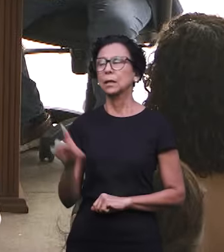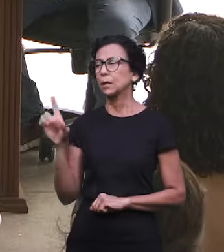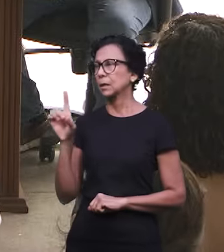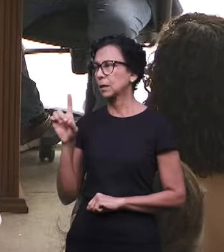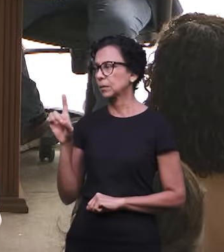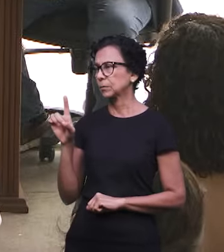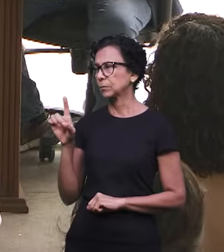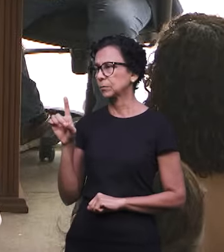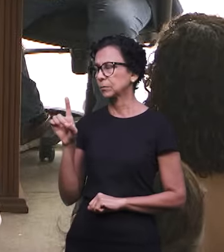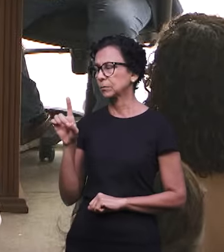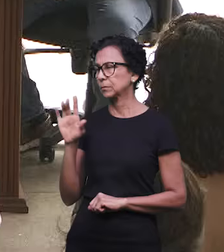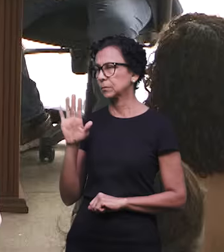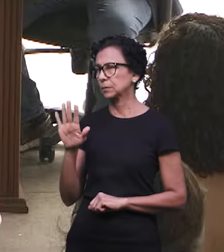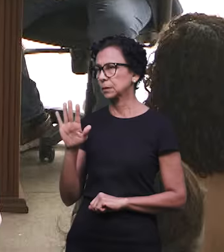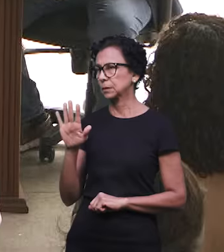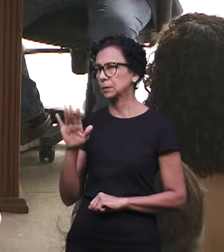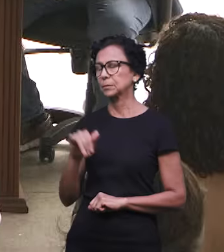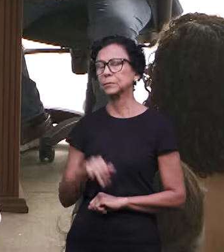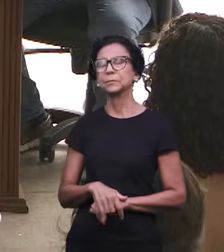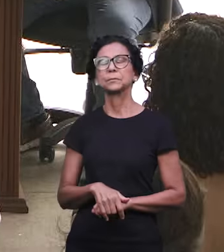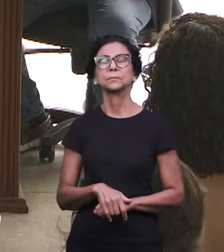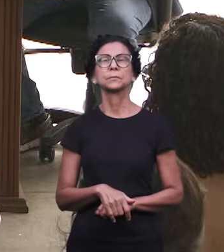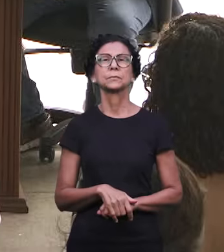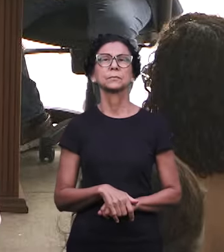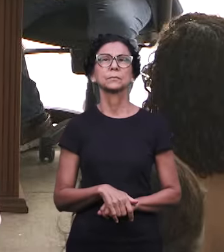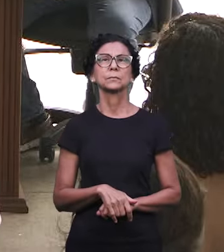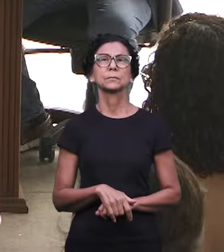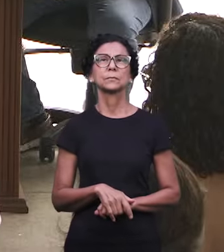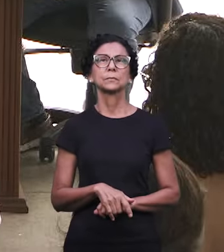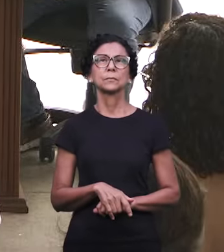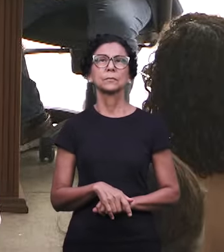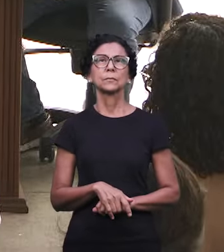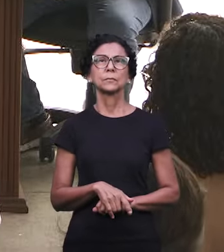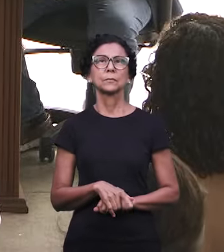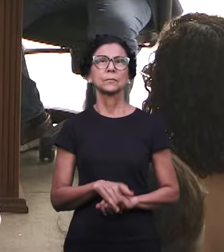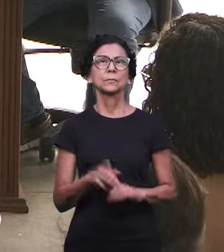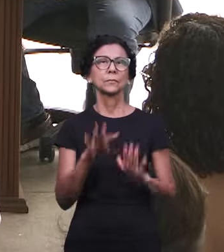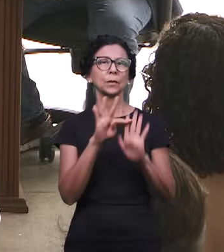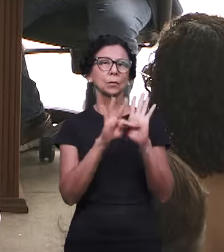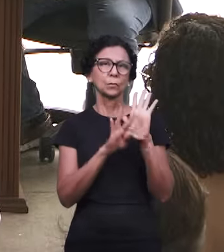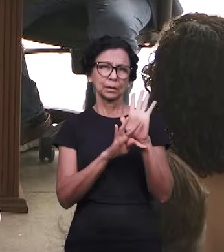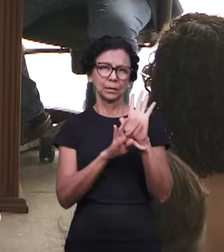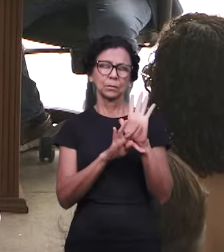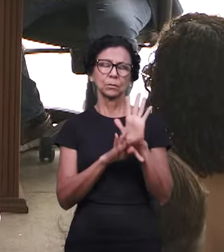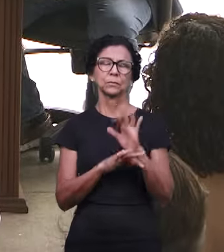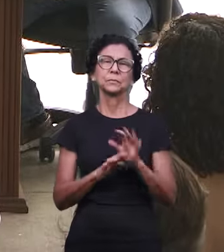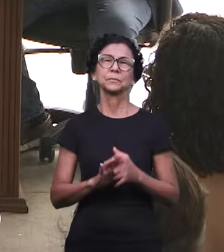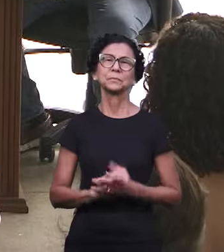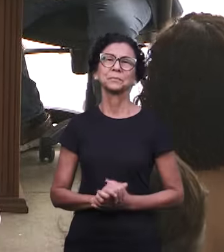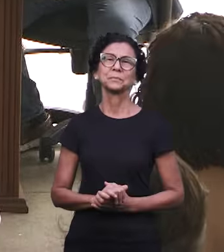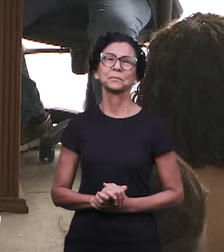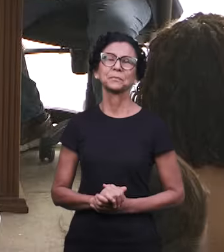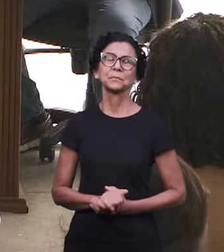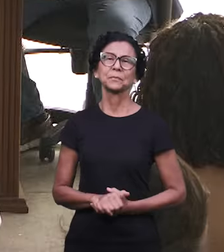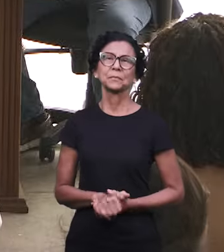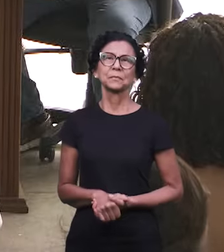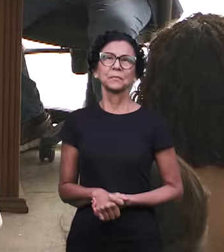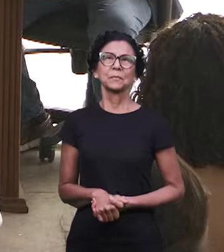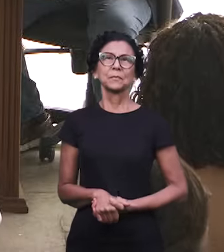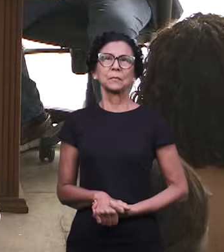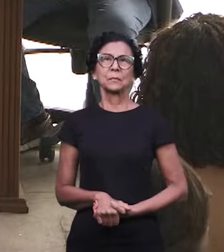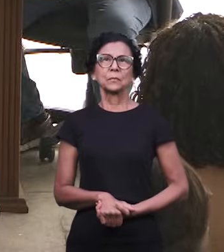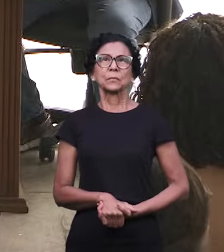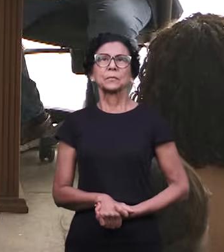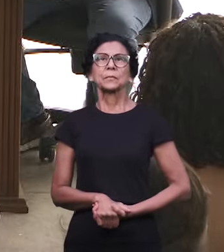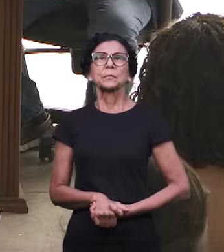ainda. Leia os textos para depois. Já começar os textos, né? Amém. Vamos os textos para ficar mais. Muito bem, nós vamos agora